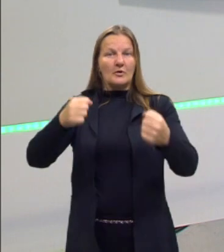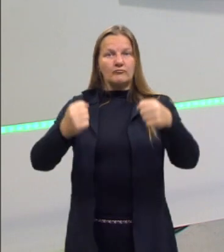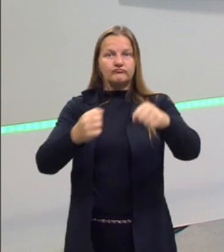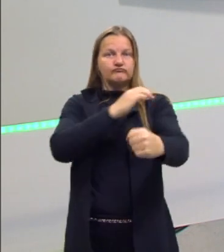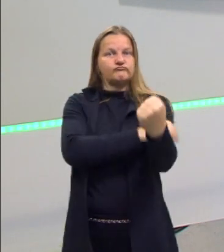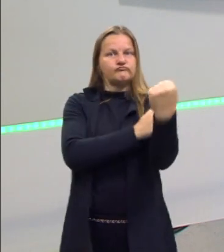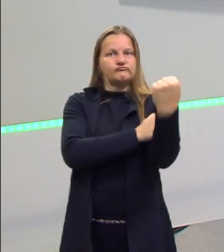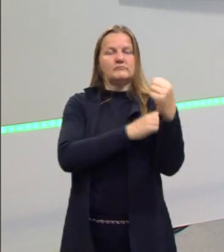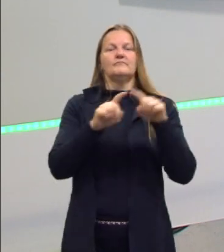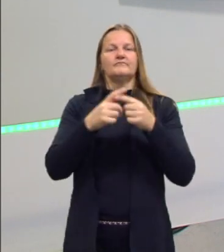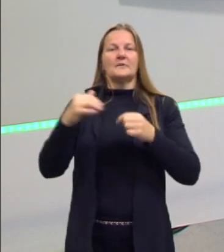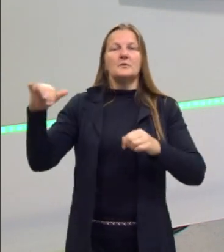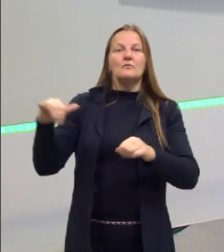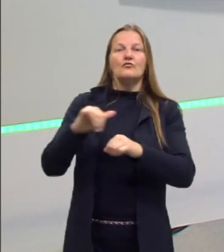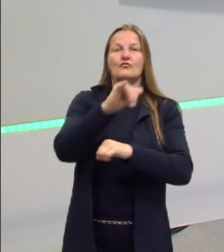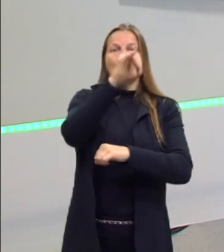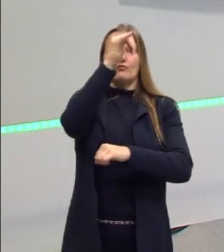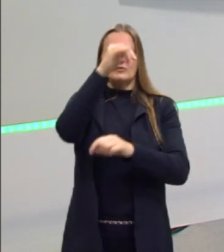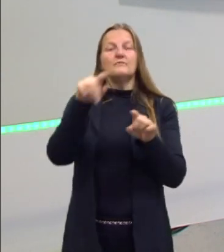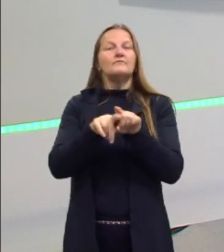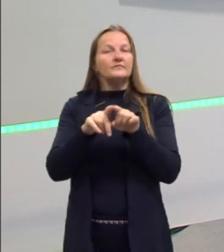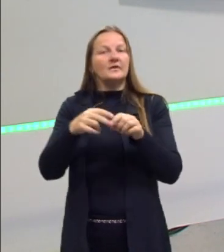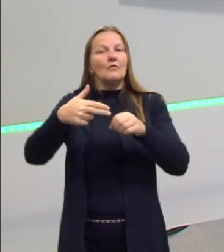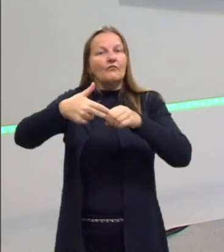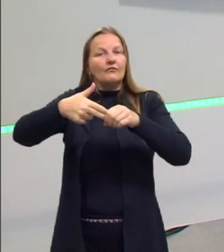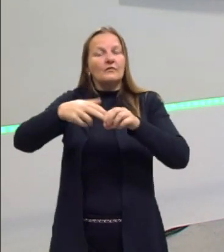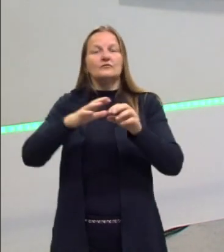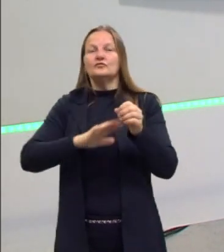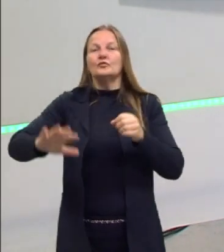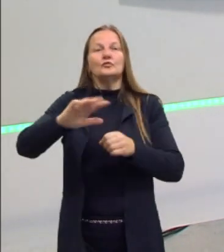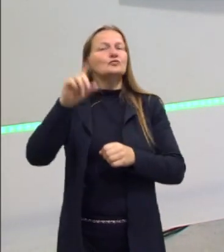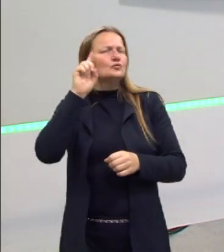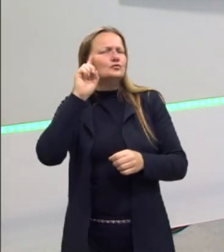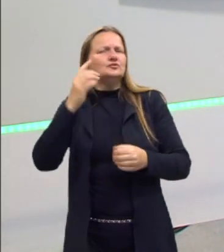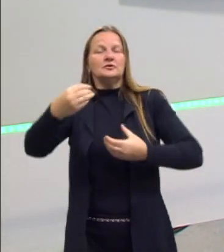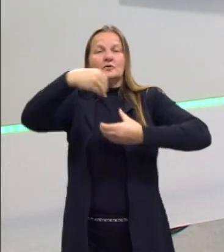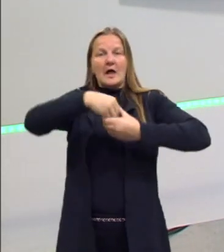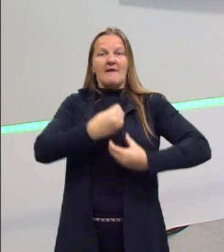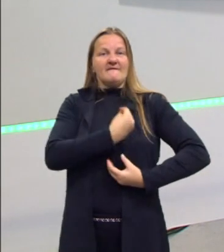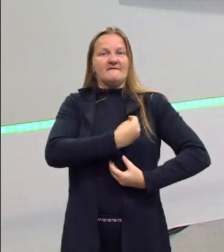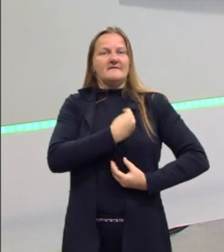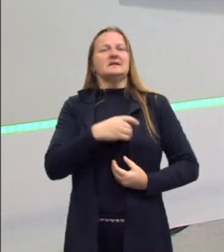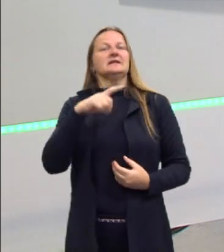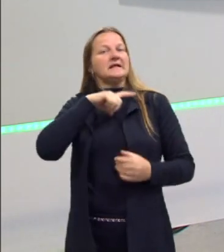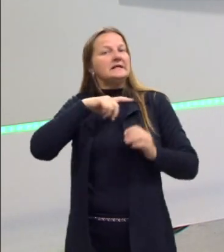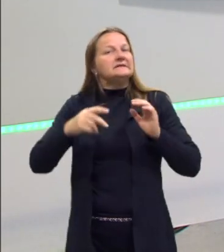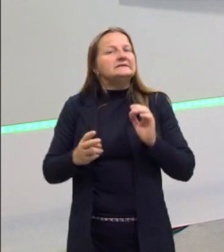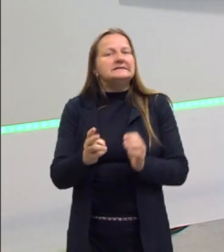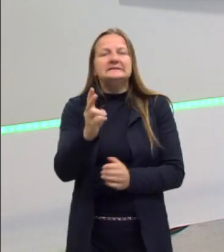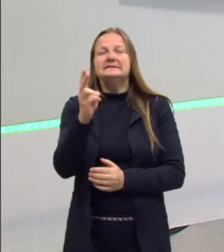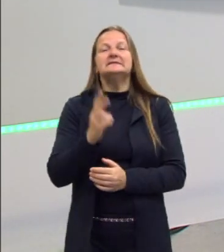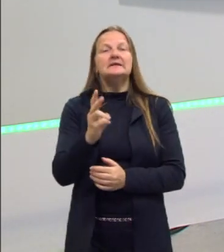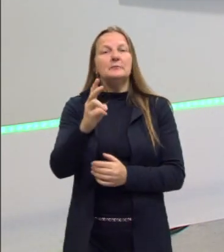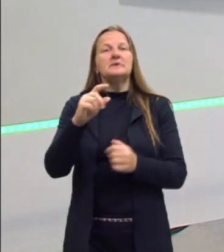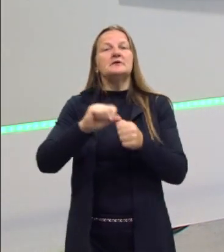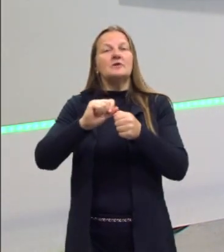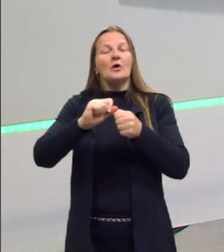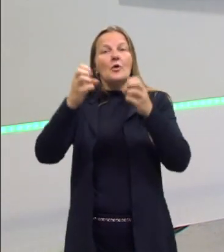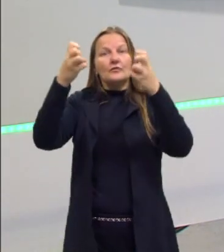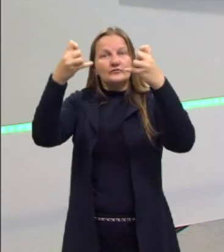de avião de aviação então ele faz parte do nosso dia a dia é por mais que a gente não saiba e como que se